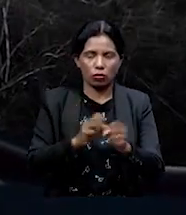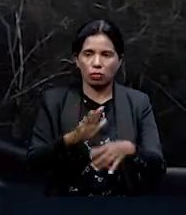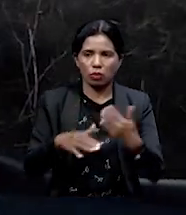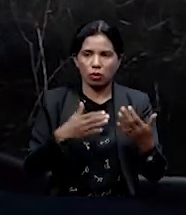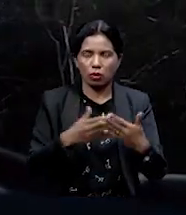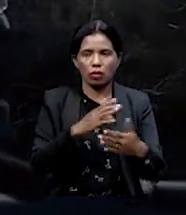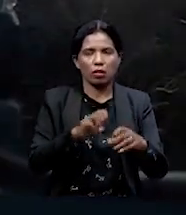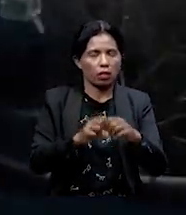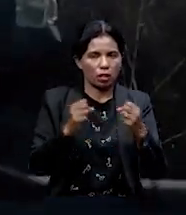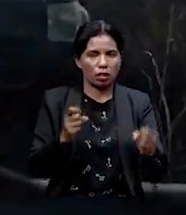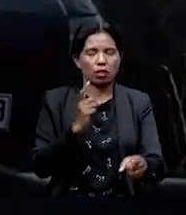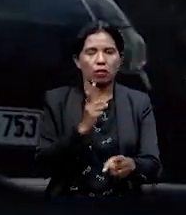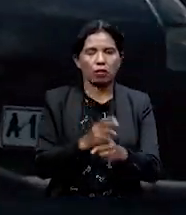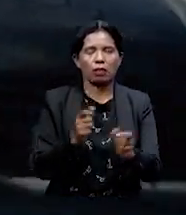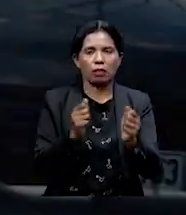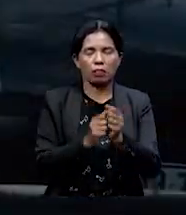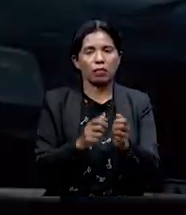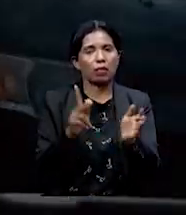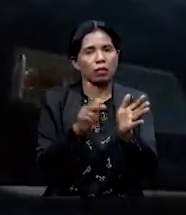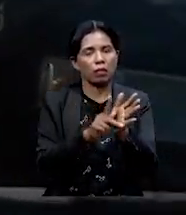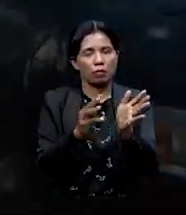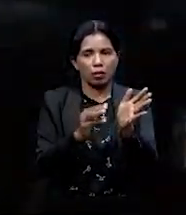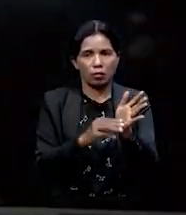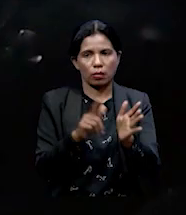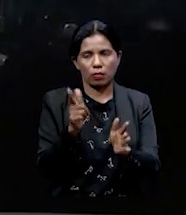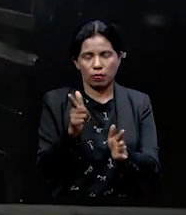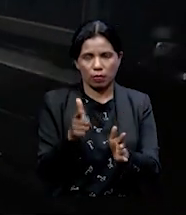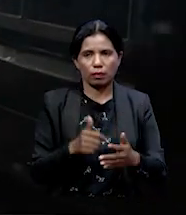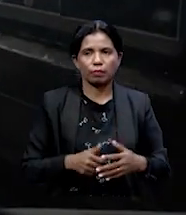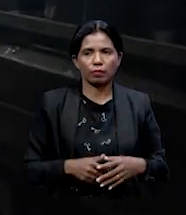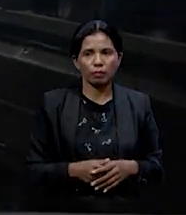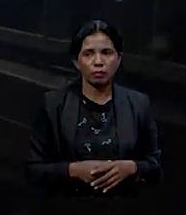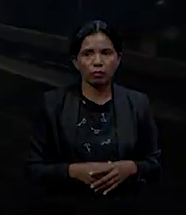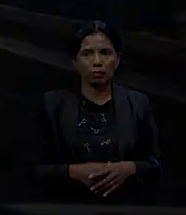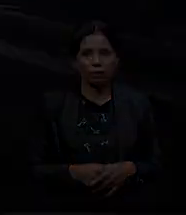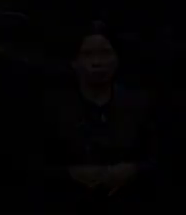condição at, quase quilômetro ruanulum. Agustín da Costa, Yemen.